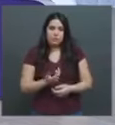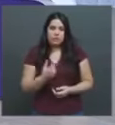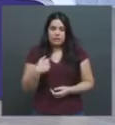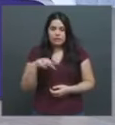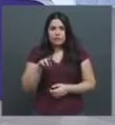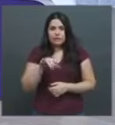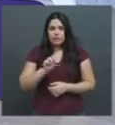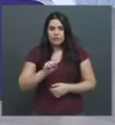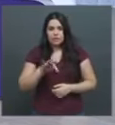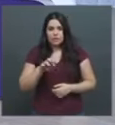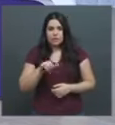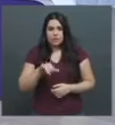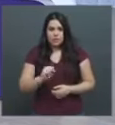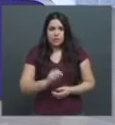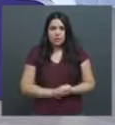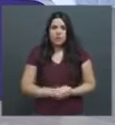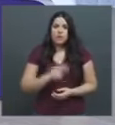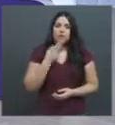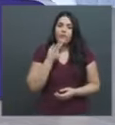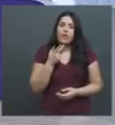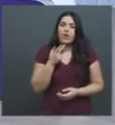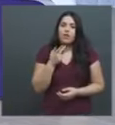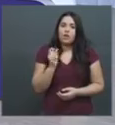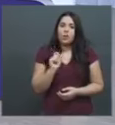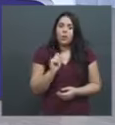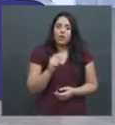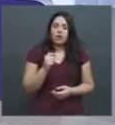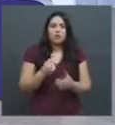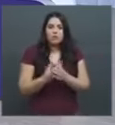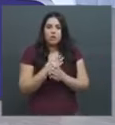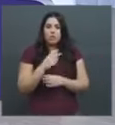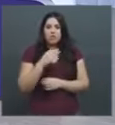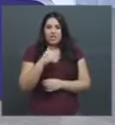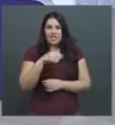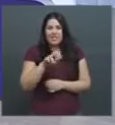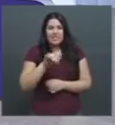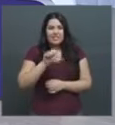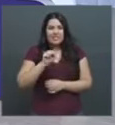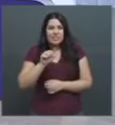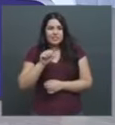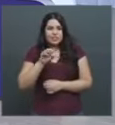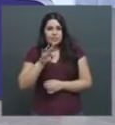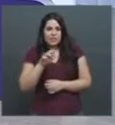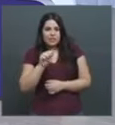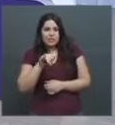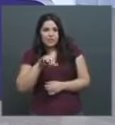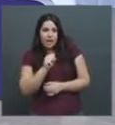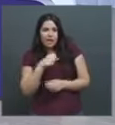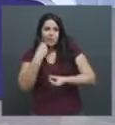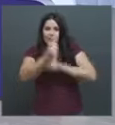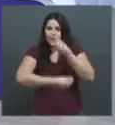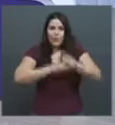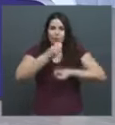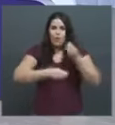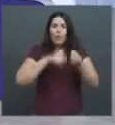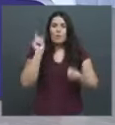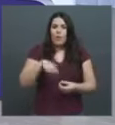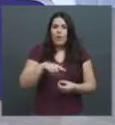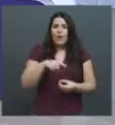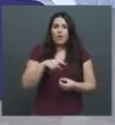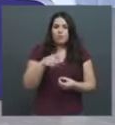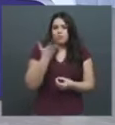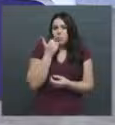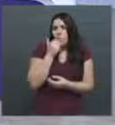cristais. Falando na formação desses cristais, como que eles surgem? É apenas resultado de uma má alimentação?